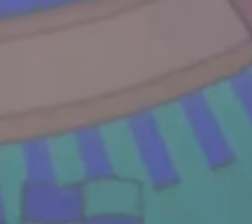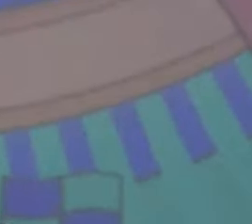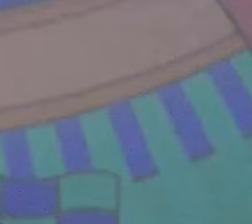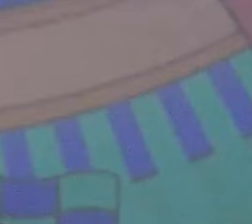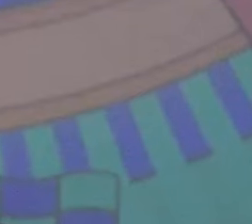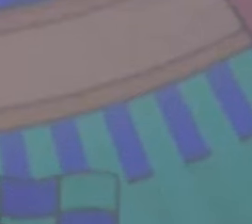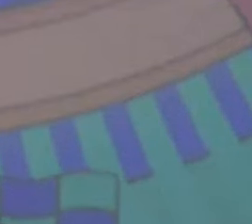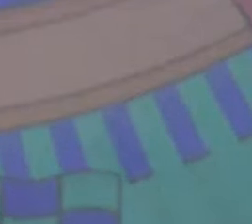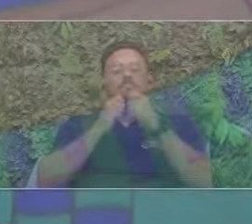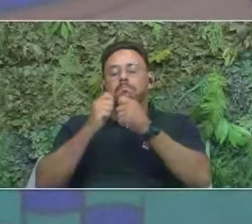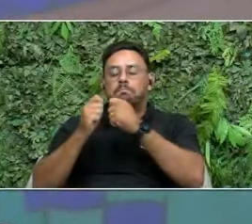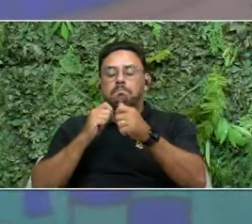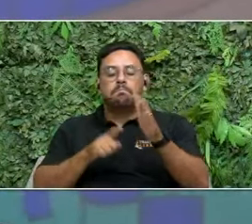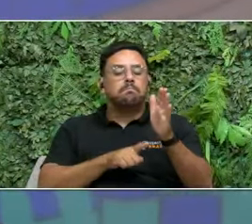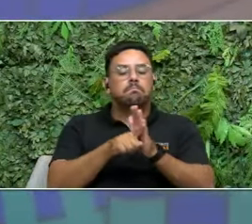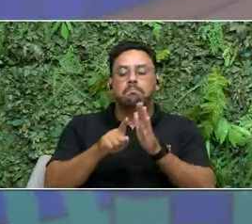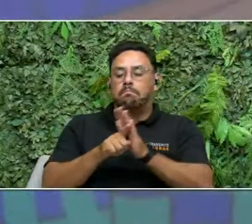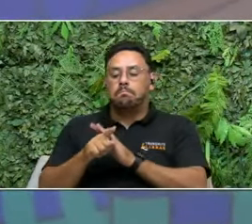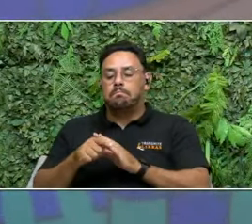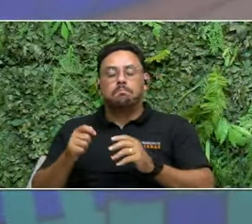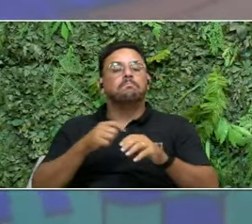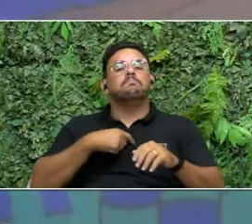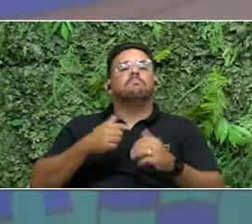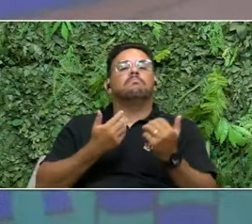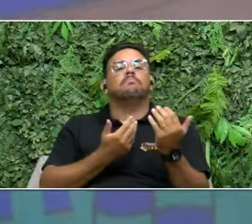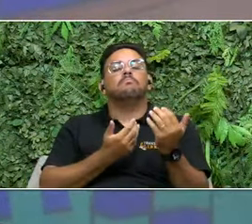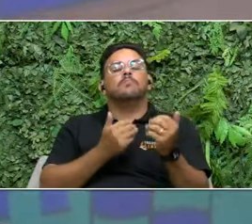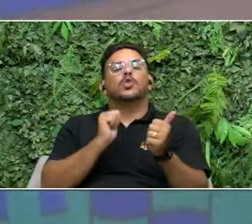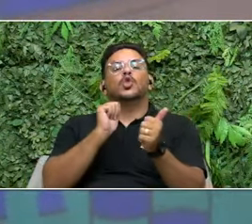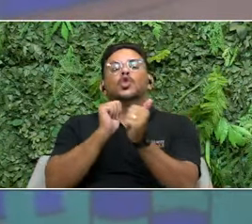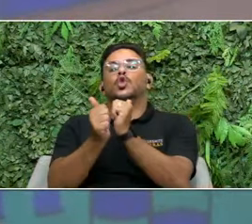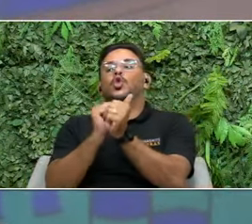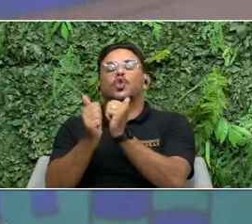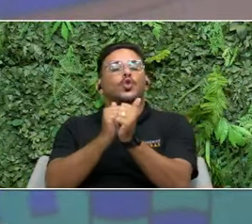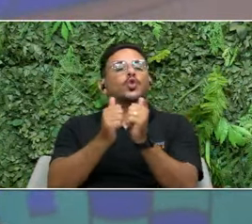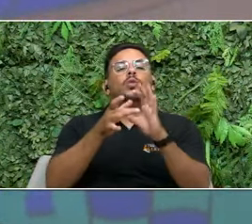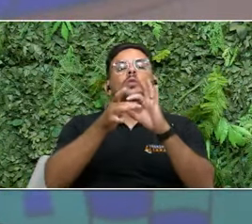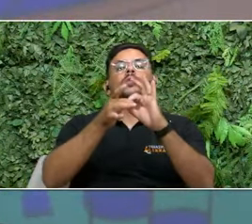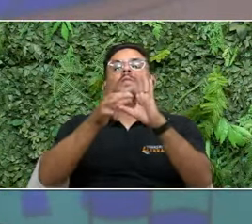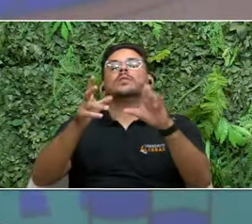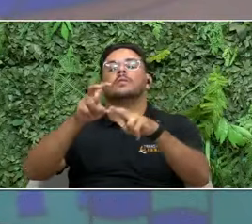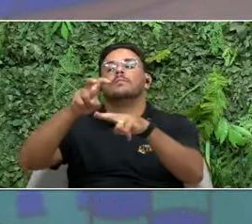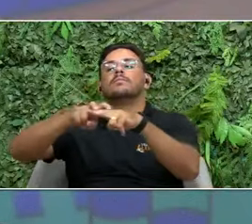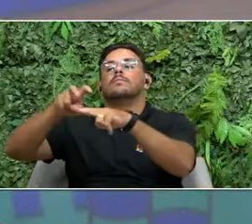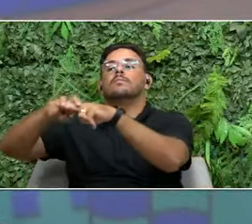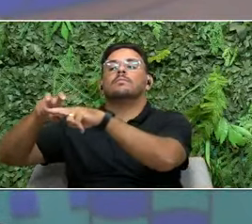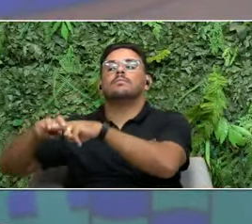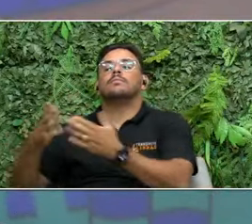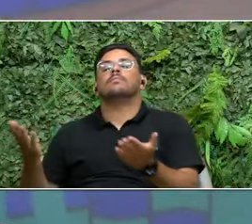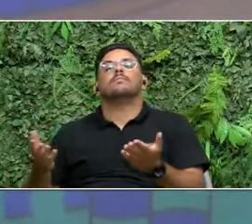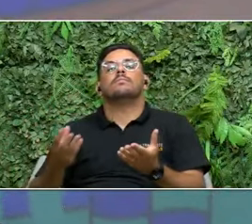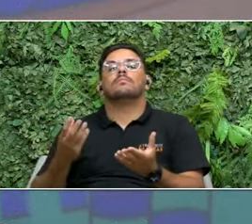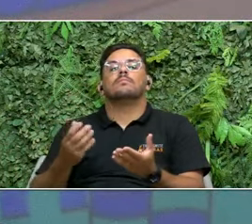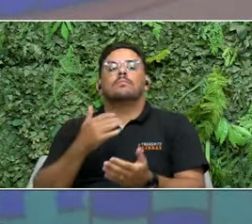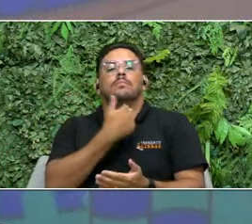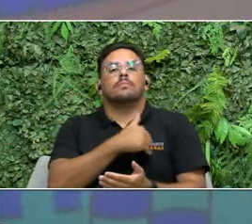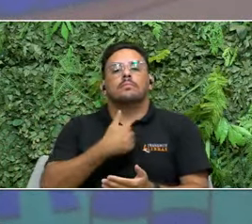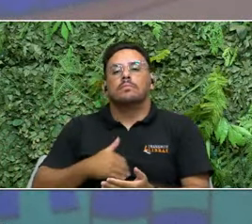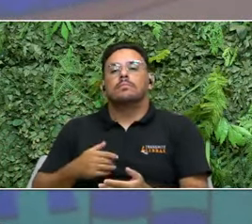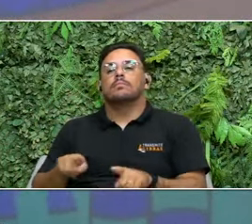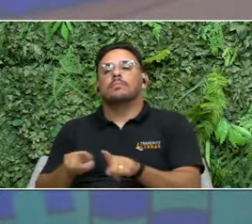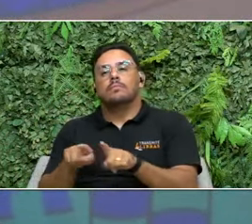nossos comentaristas perguntei dos jogadores que estão disponíveis no banco de reservas para Atlético